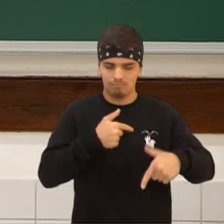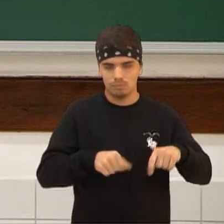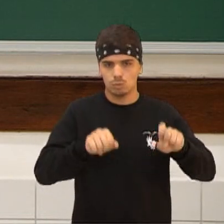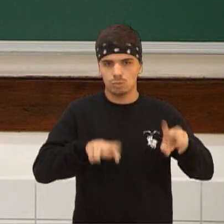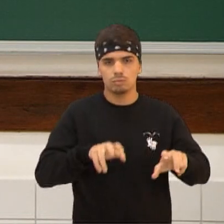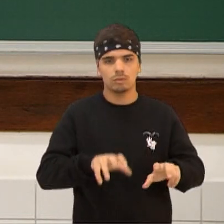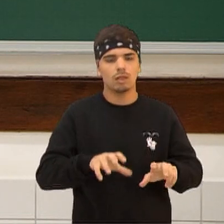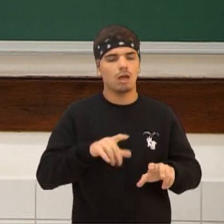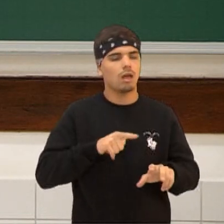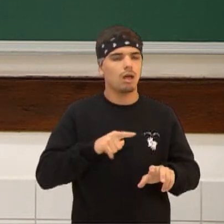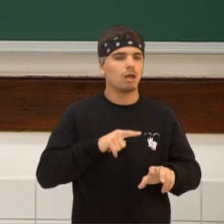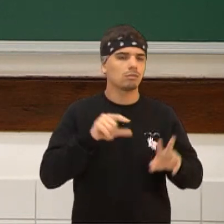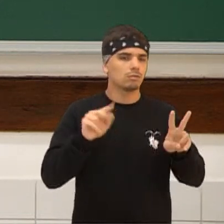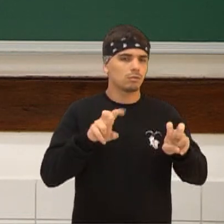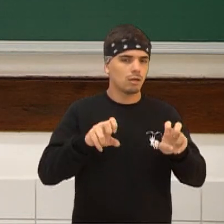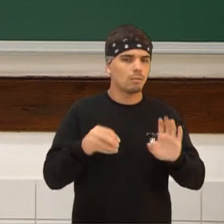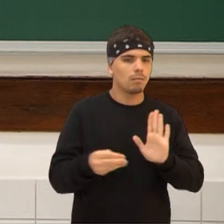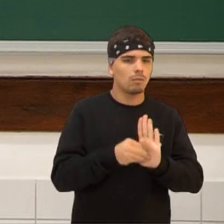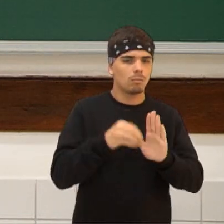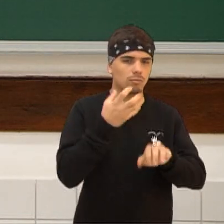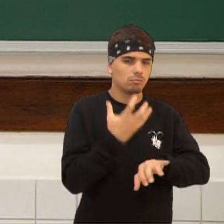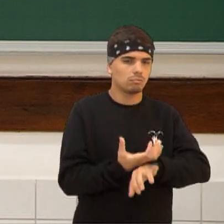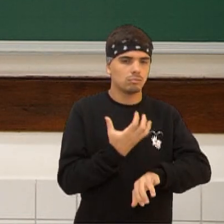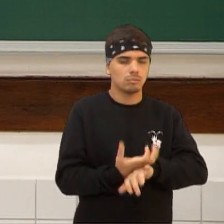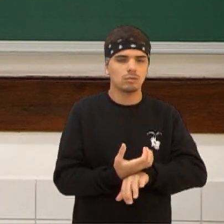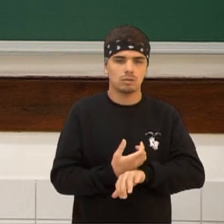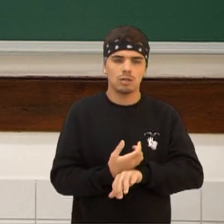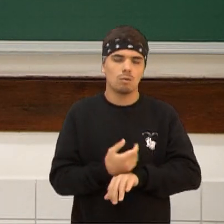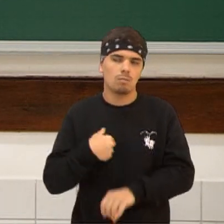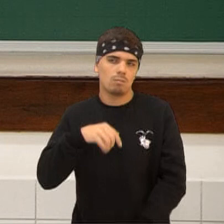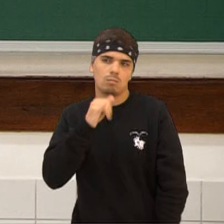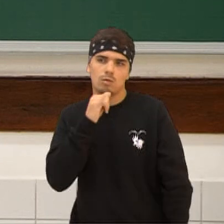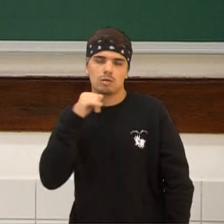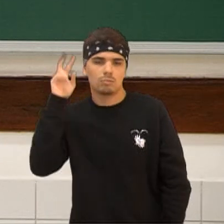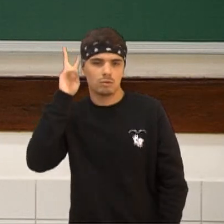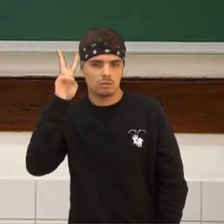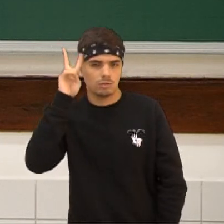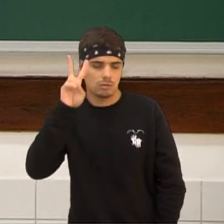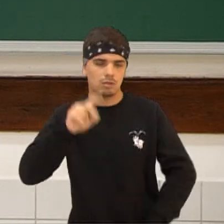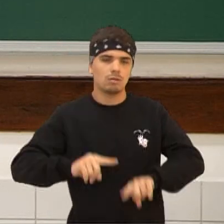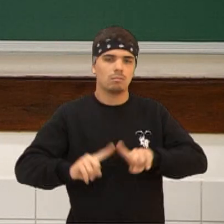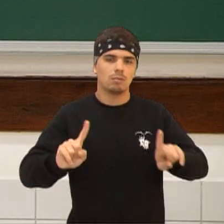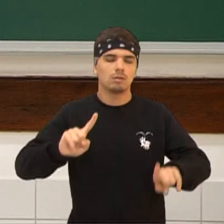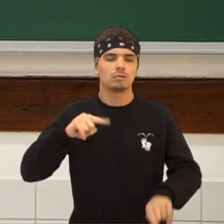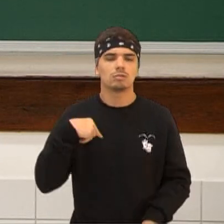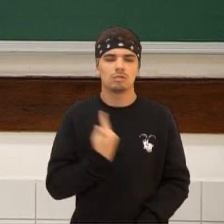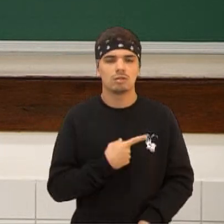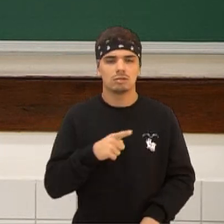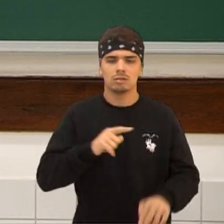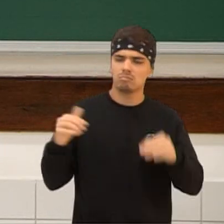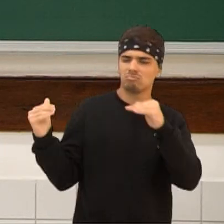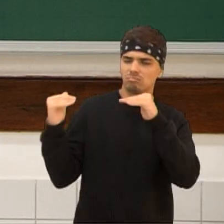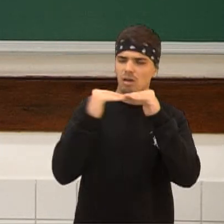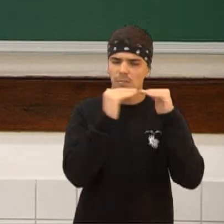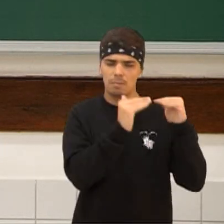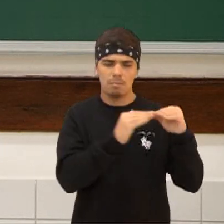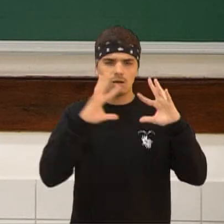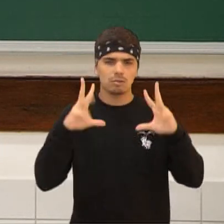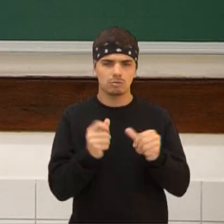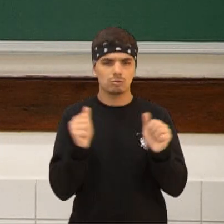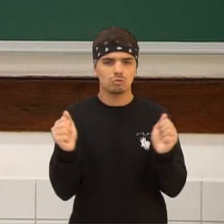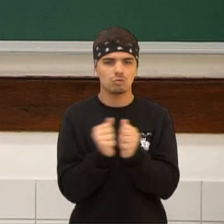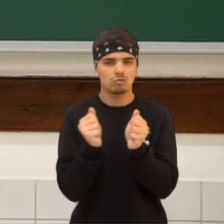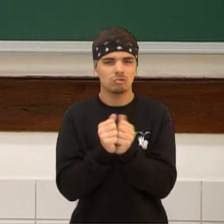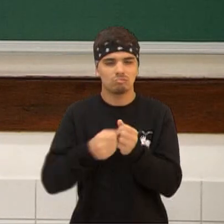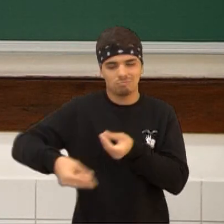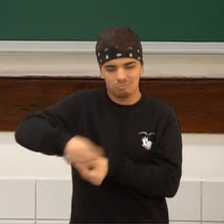assunto interdisciplinar. Geralmente, nas escolas, é falado na aula de história, né? Mas, então, a gente sempre faz aquela ligação, junta tudo,